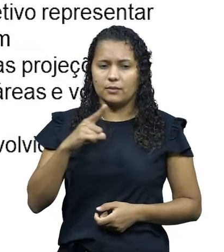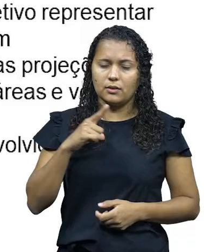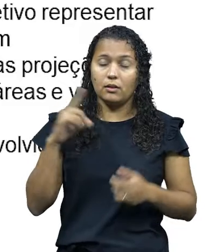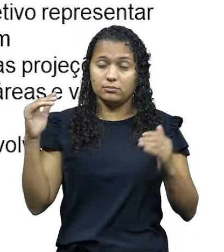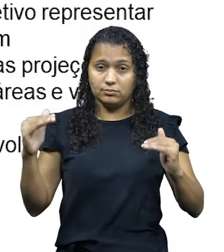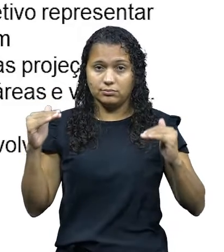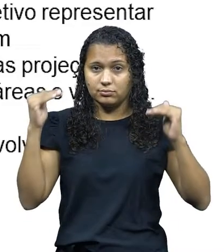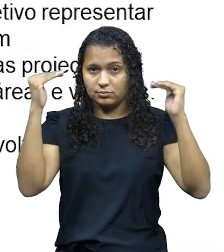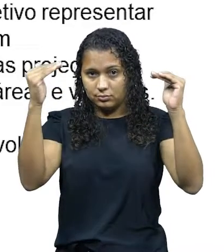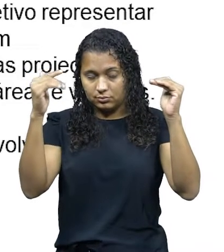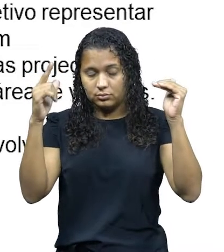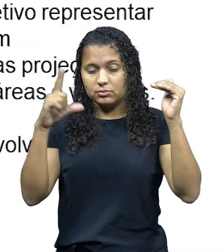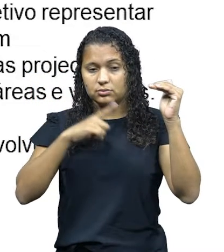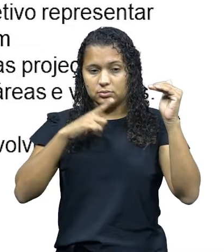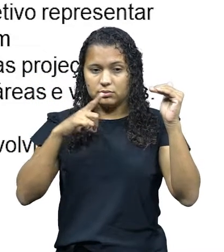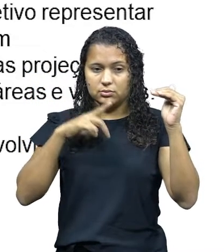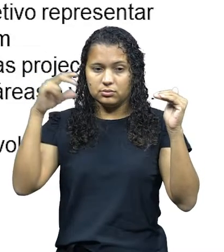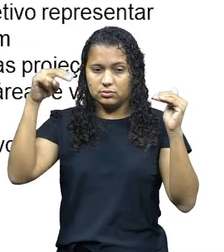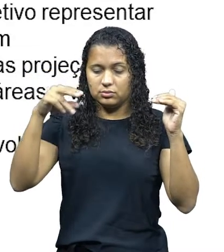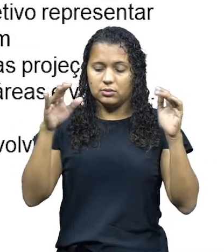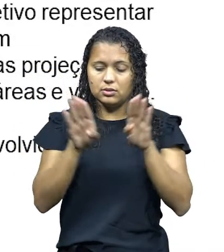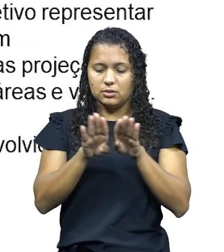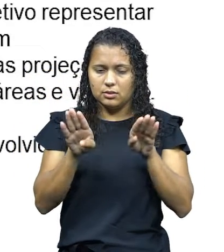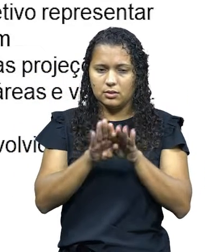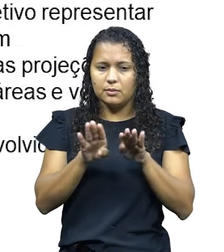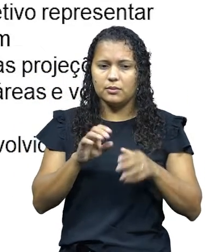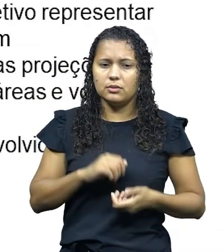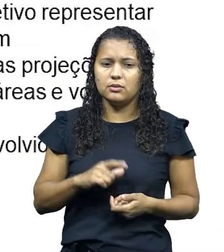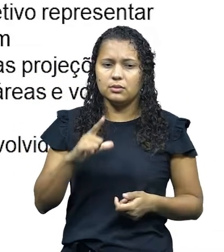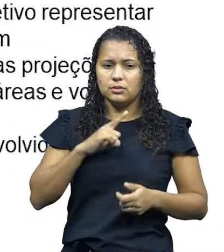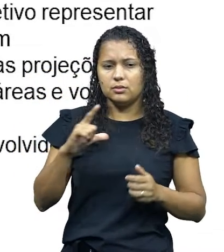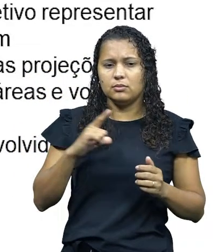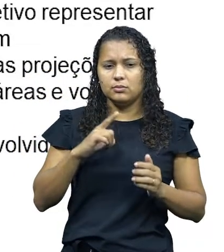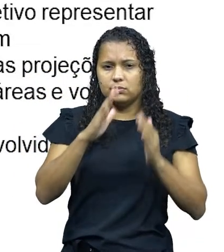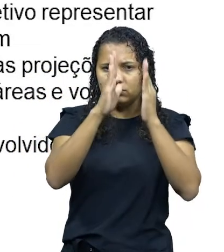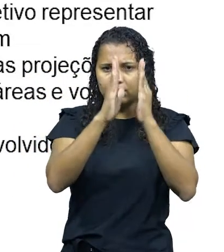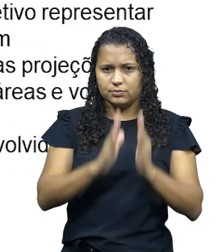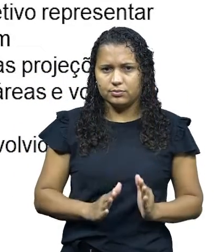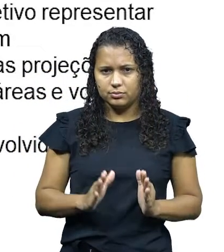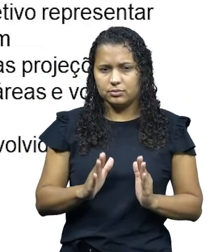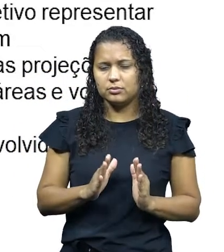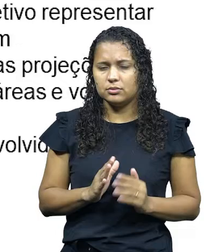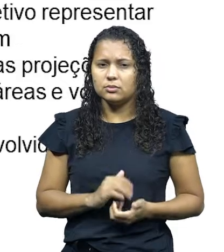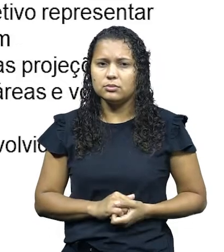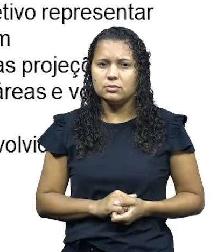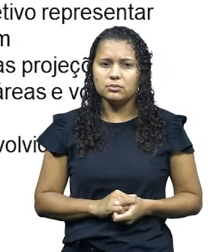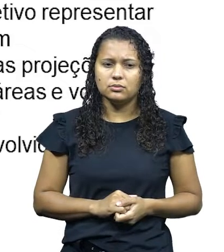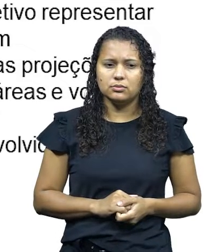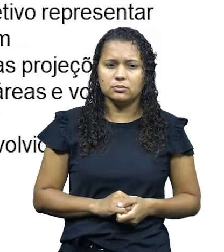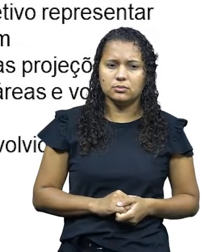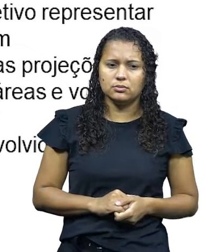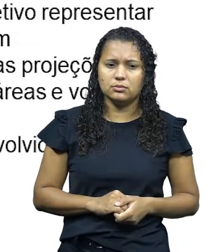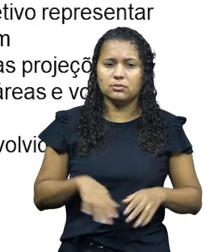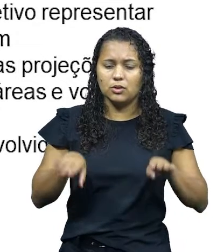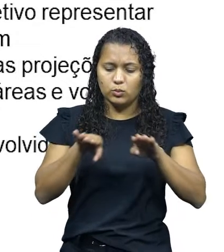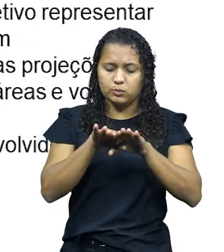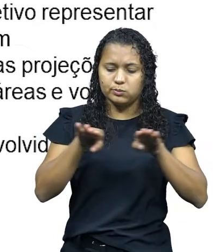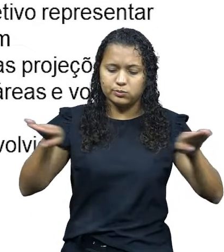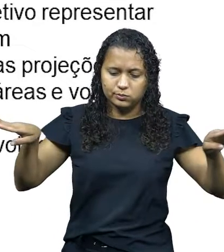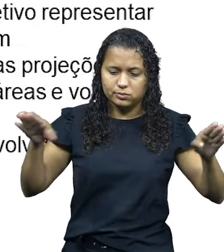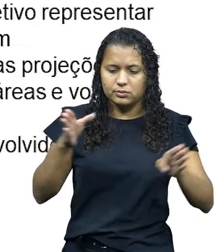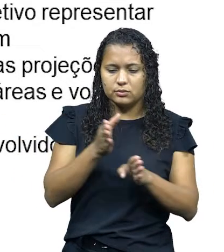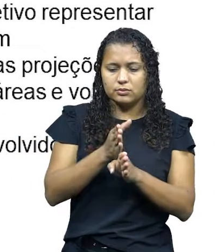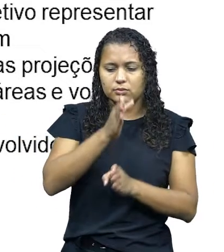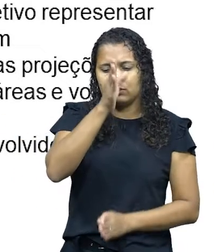parte superior, que é a visão superior, e a visão horizontal, tá? A visão vertical